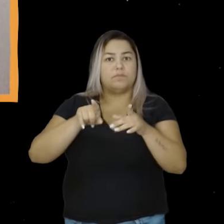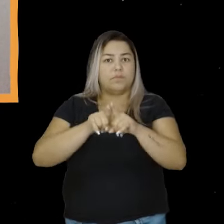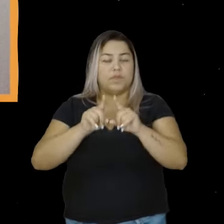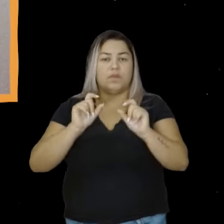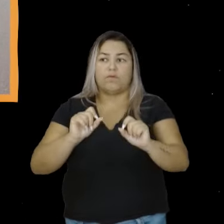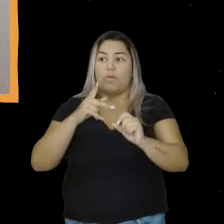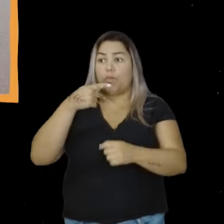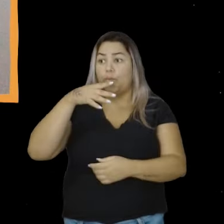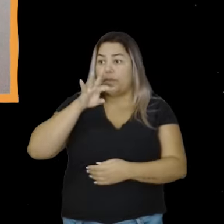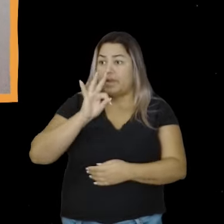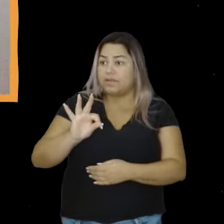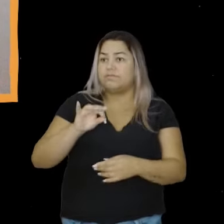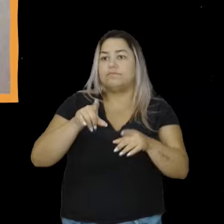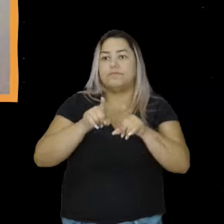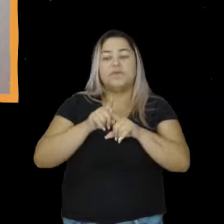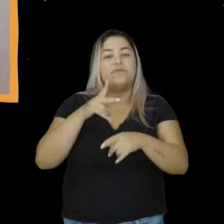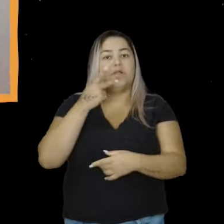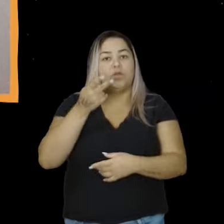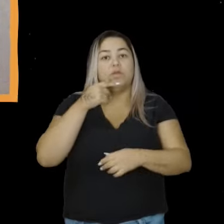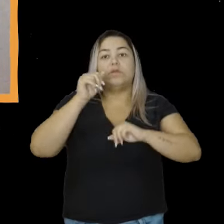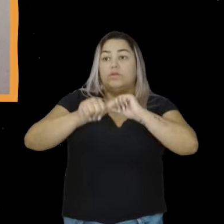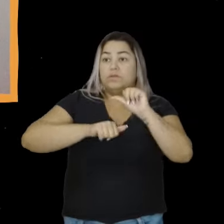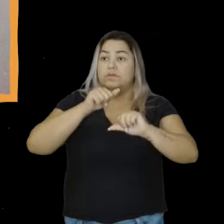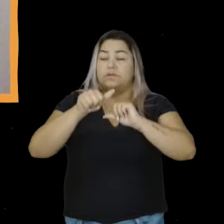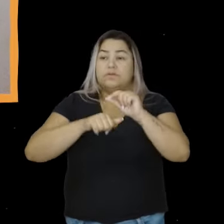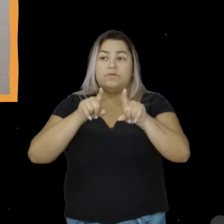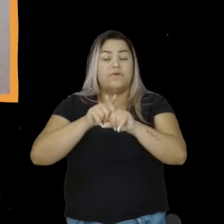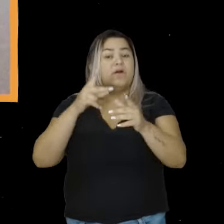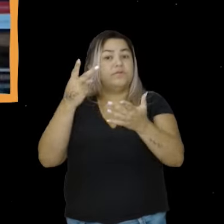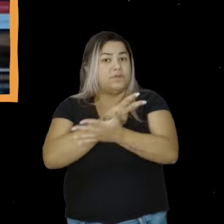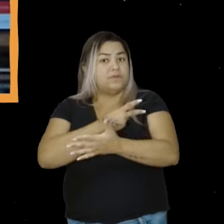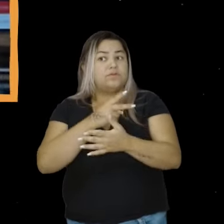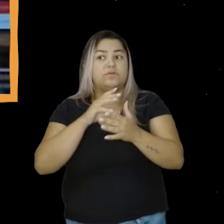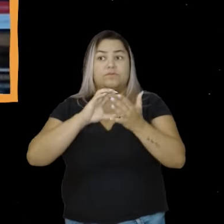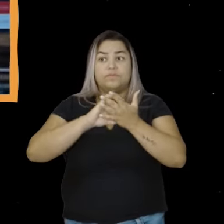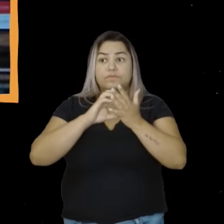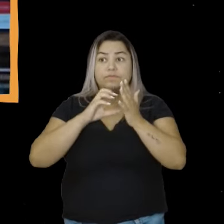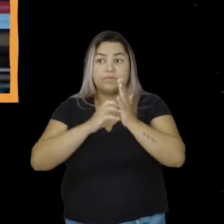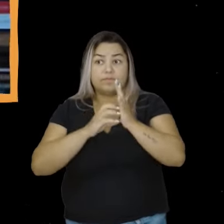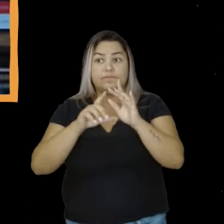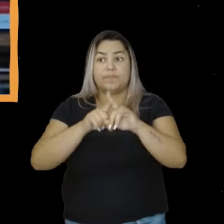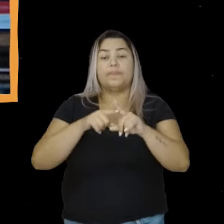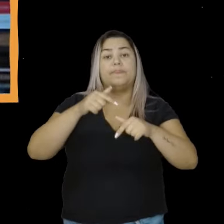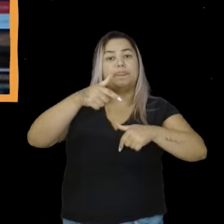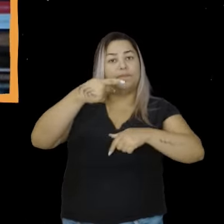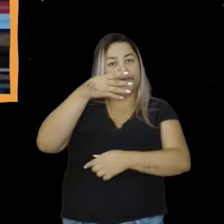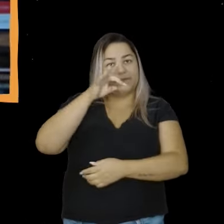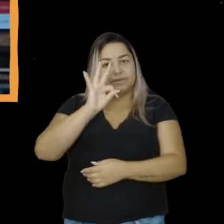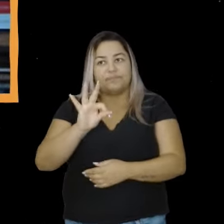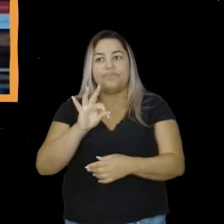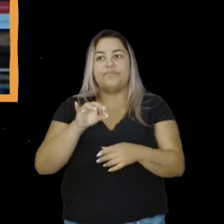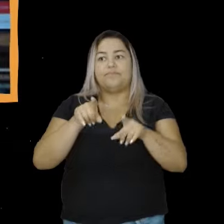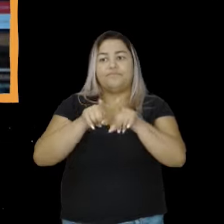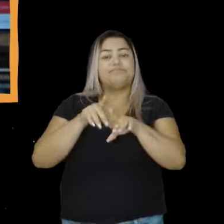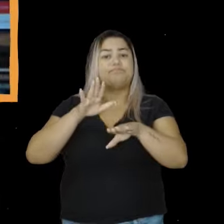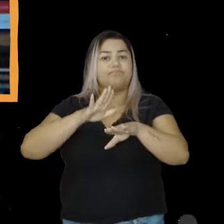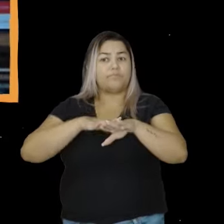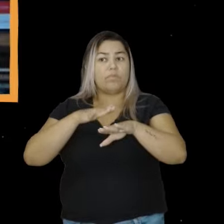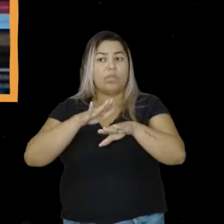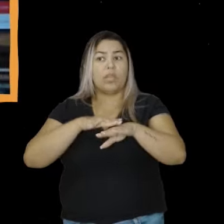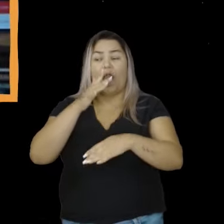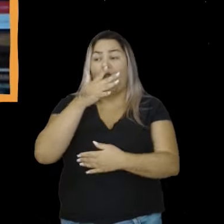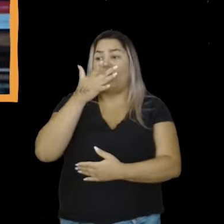o PT, como também falou sobre a renovação que vem acontecendo no partido. Que o Partido dos Trabalhadores é para dar vez e voz àqueles